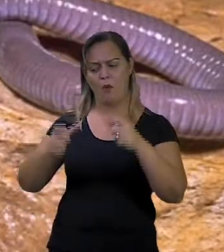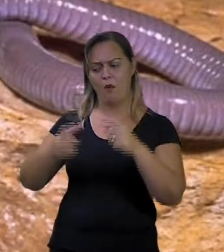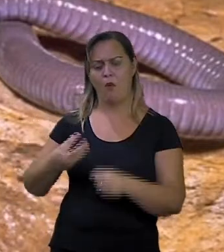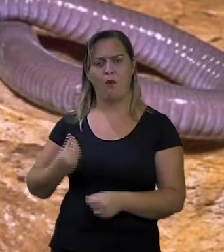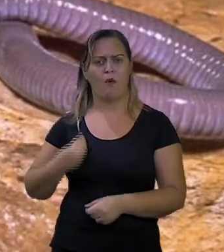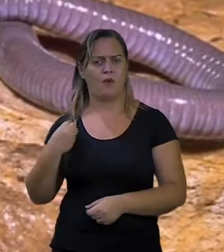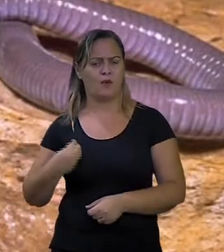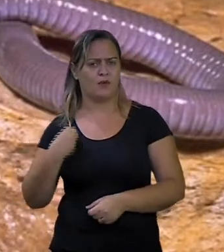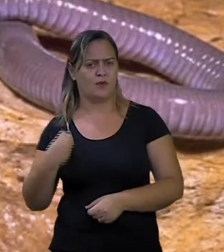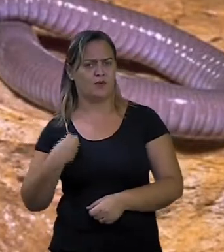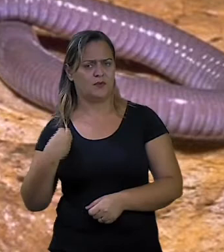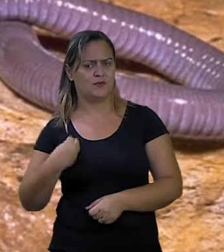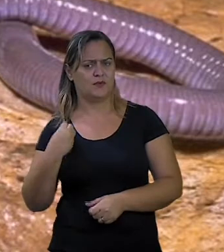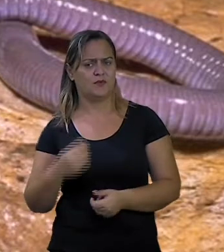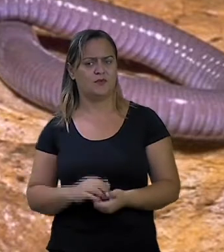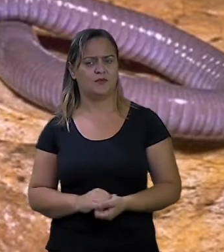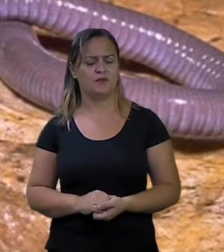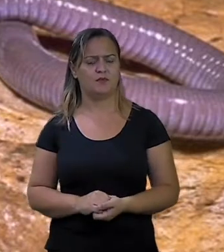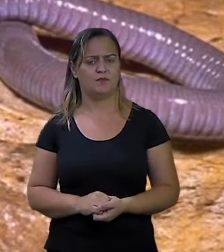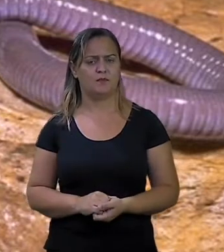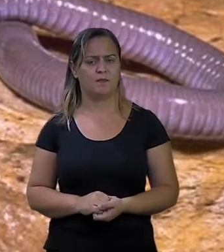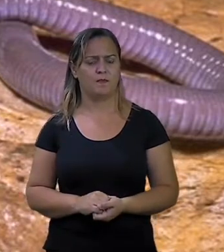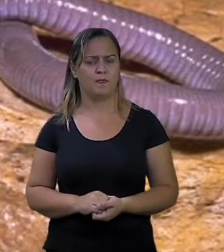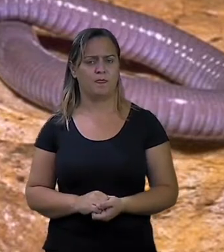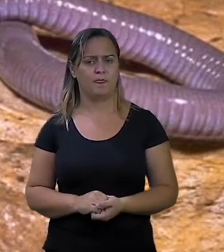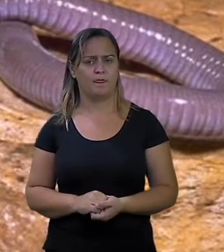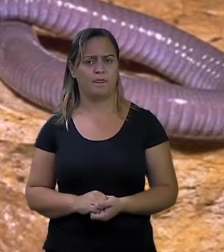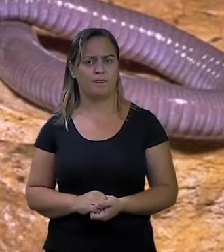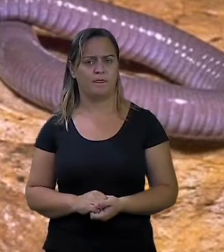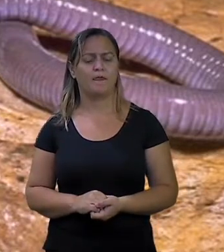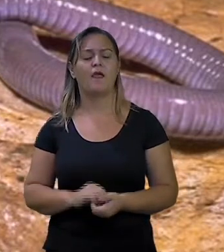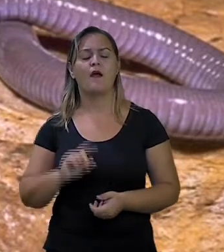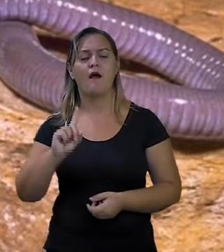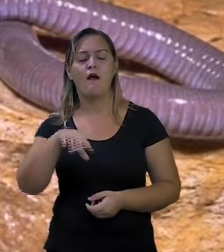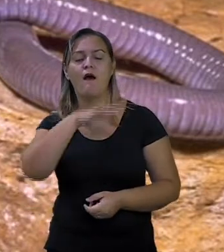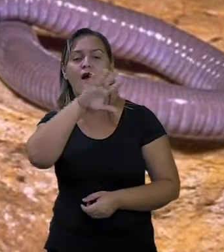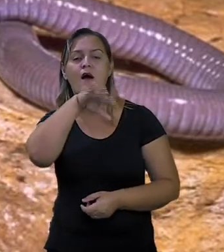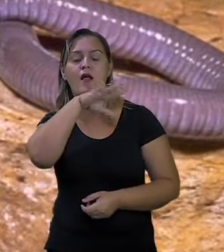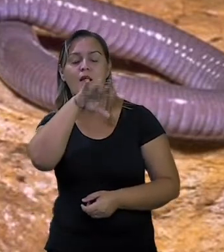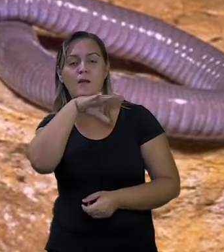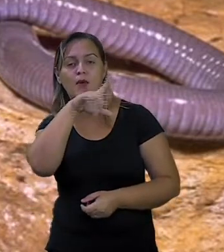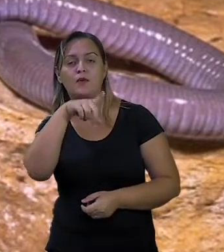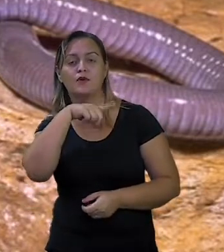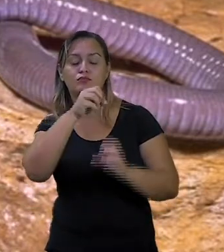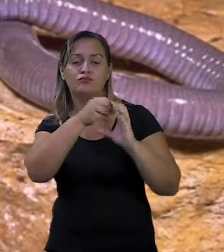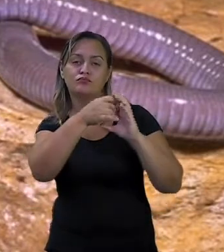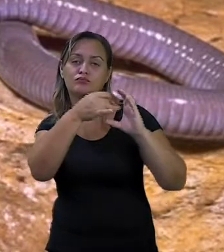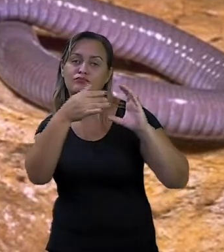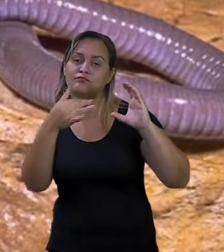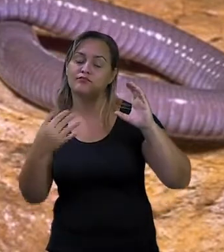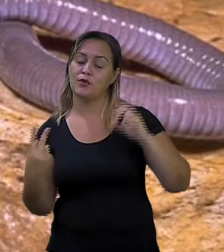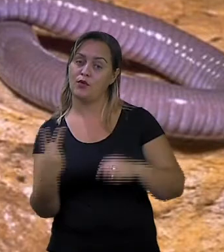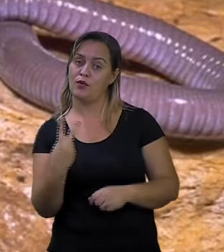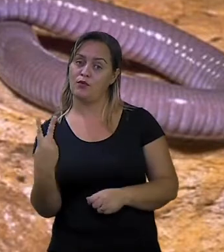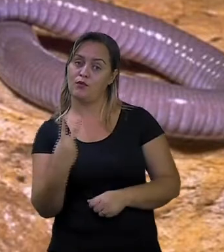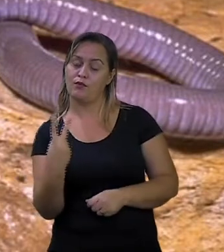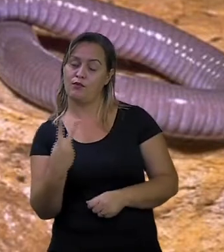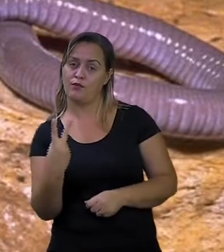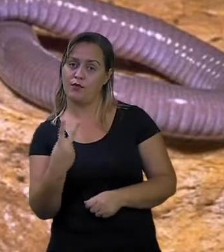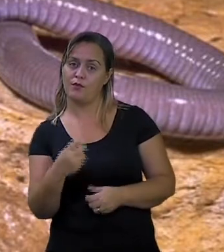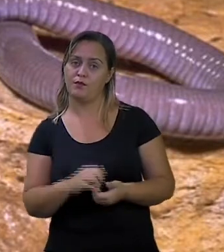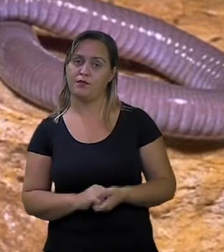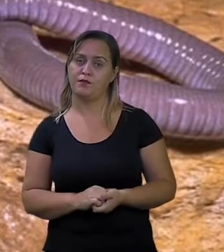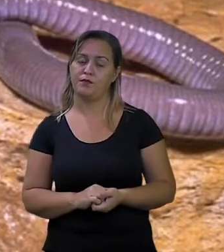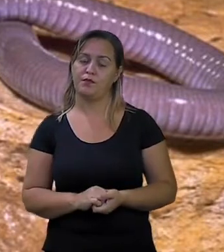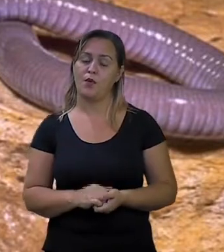inseridos? Os anfíbios são animais que se caracterizam por duas formas de vida, uma larval e